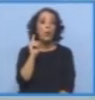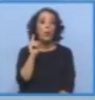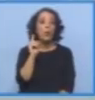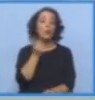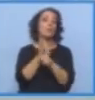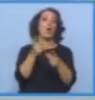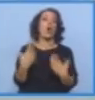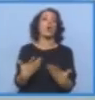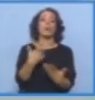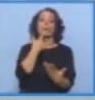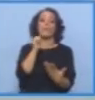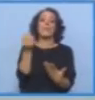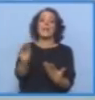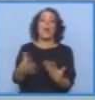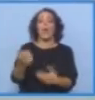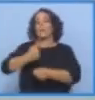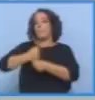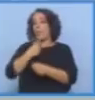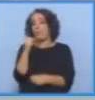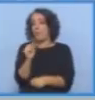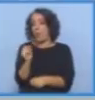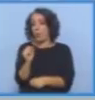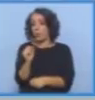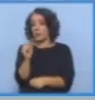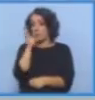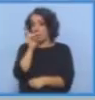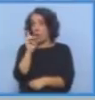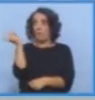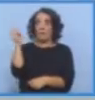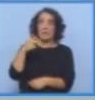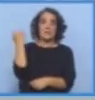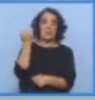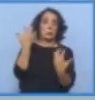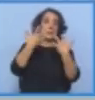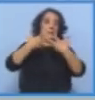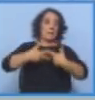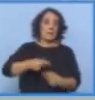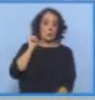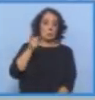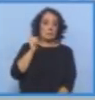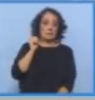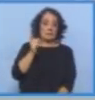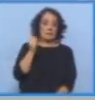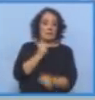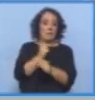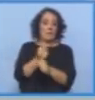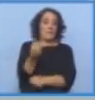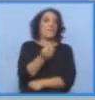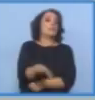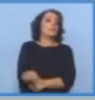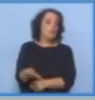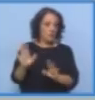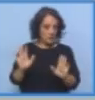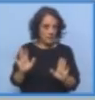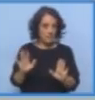fazer, a criança hoje não pode fazer nenhum trabalho, não é? Senão vêm as instituições sindicais dizer que estamos a fazer trabalho infantil. Não é? Eu